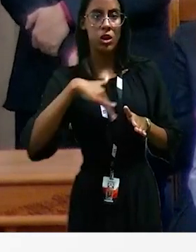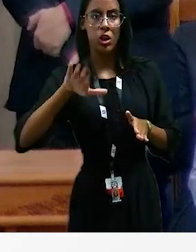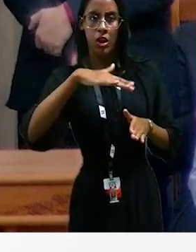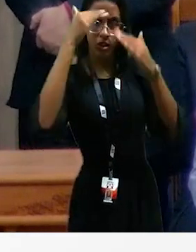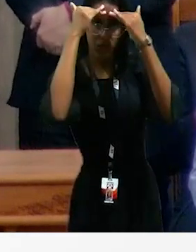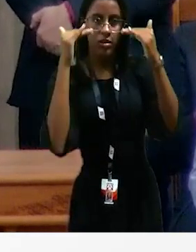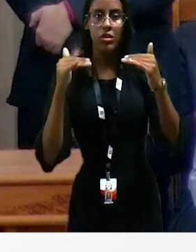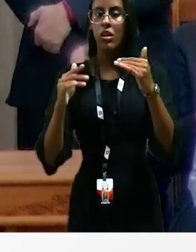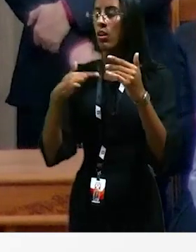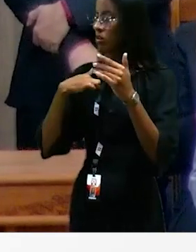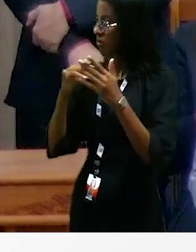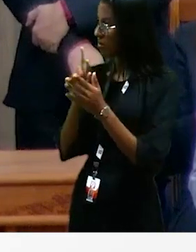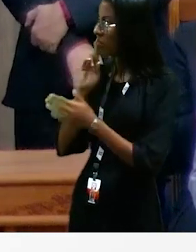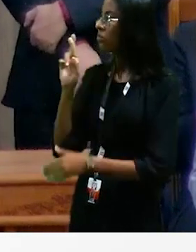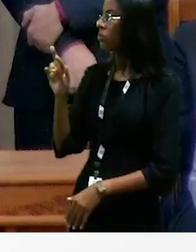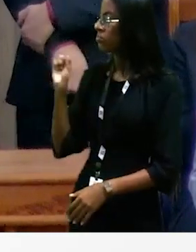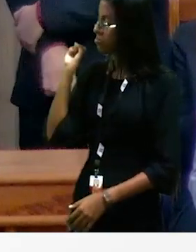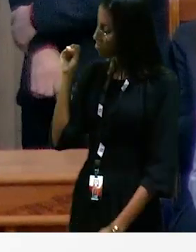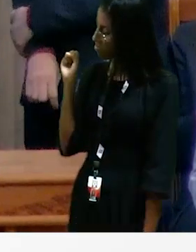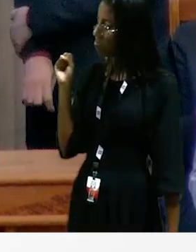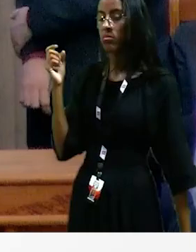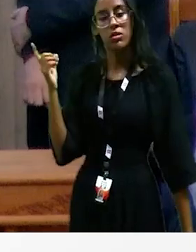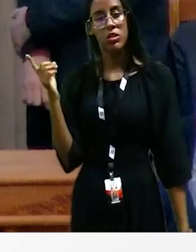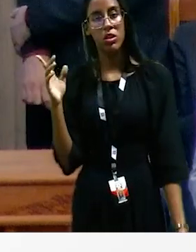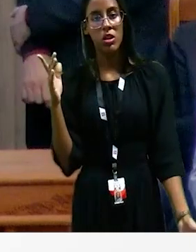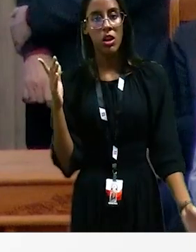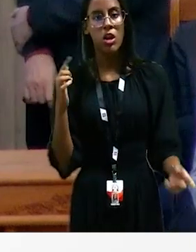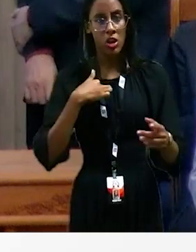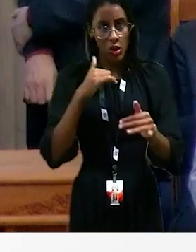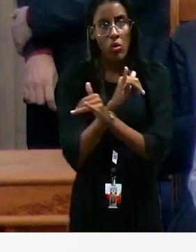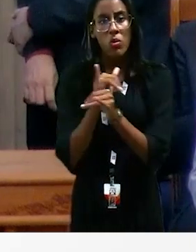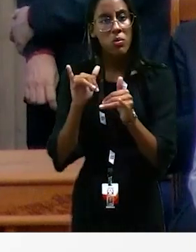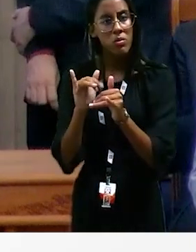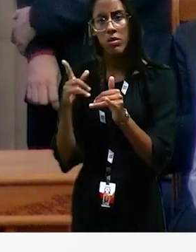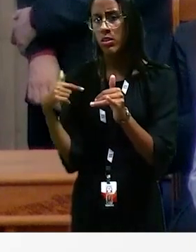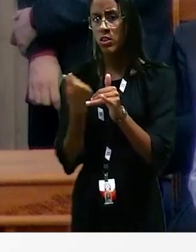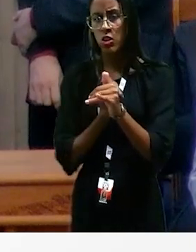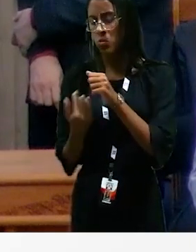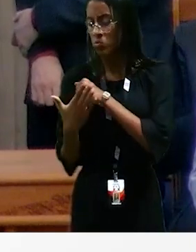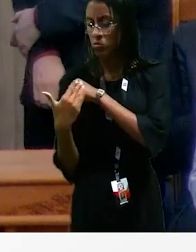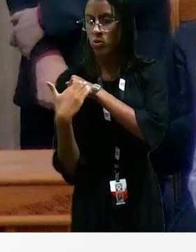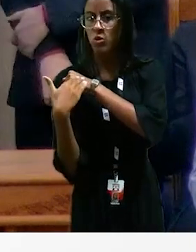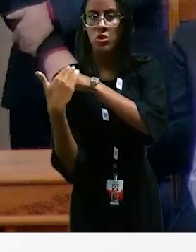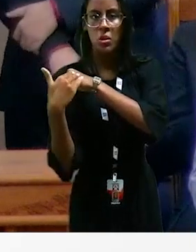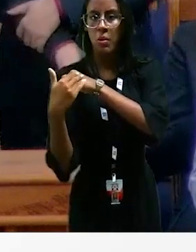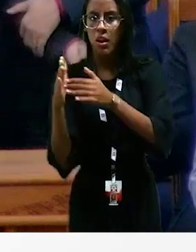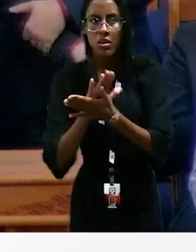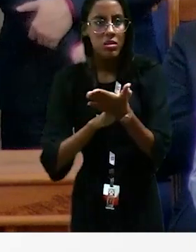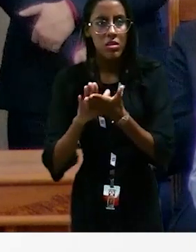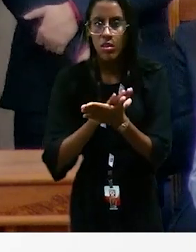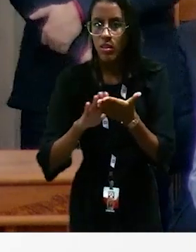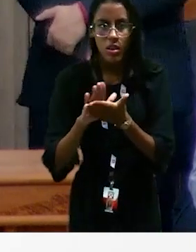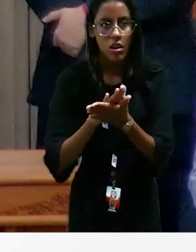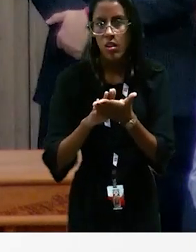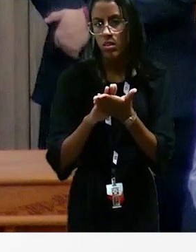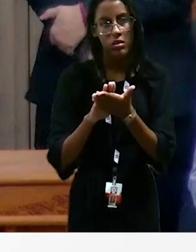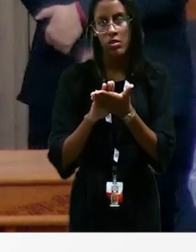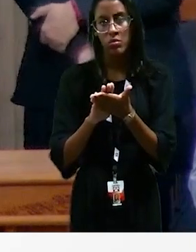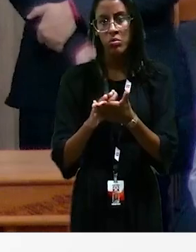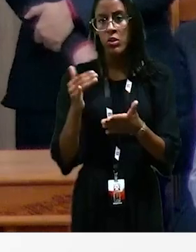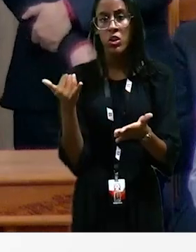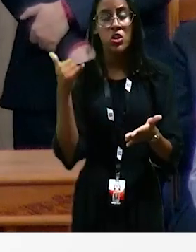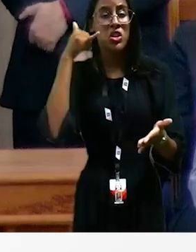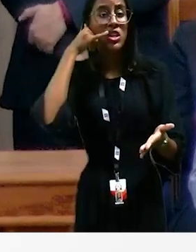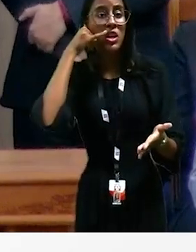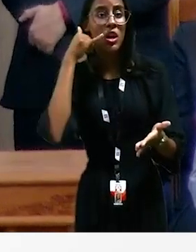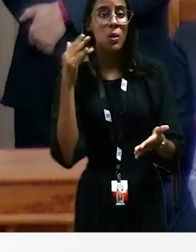e eu comuniquei que nós não fomos procurados nem ligaram para o pastor lá da área e nem para